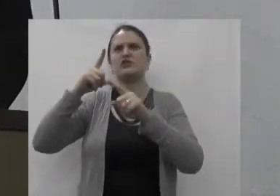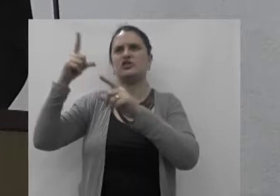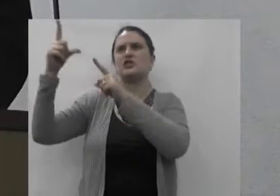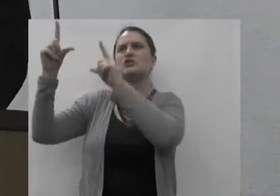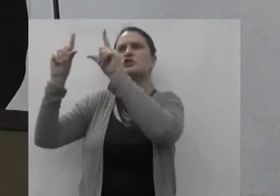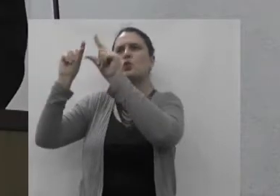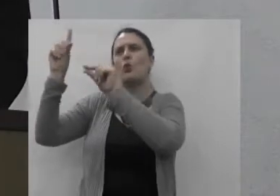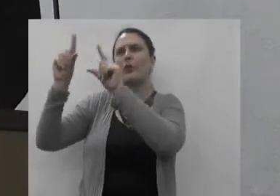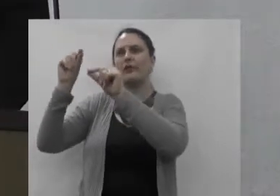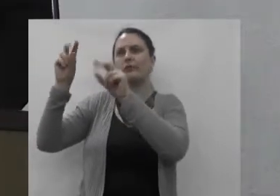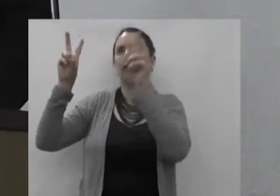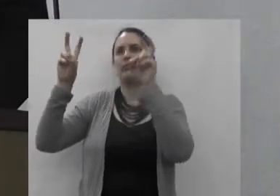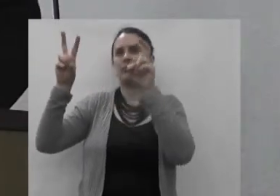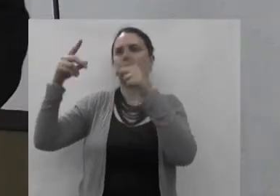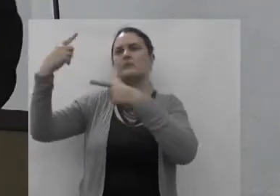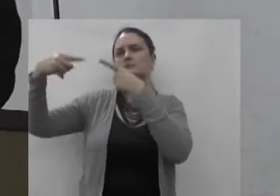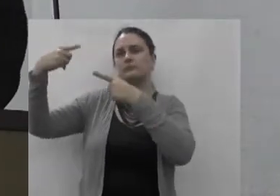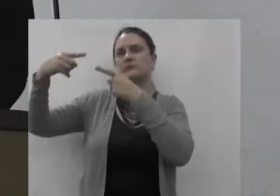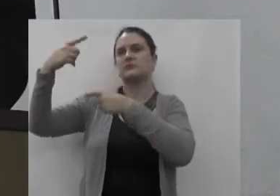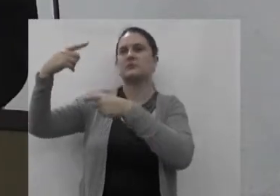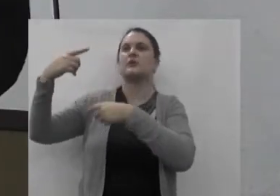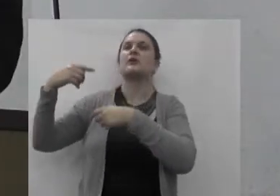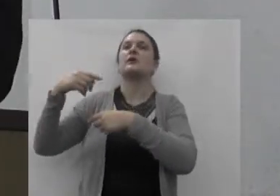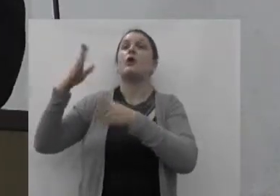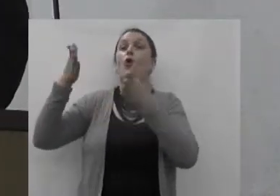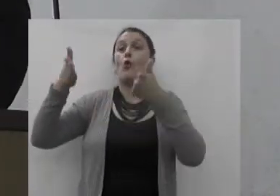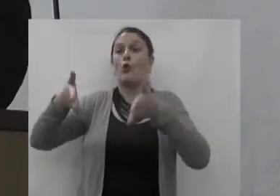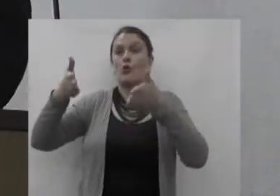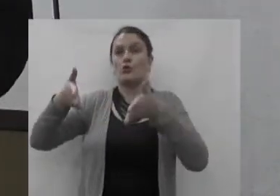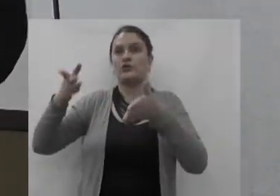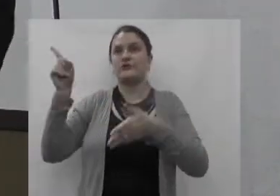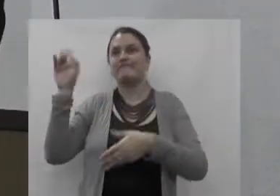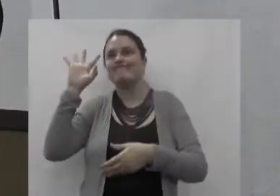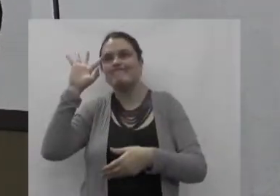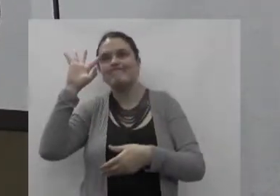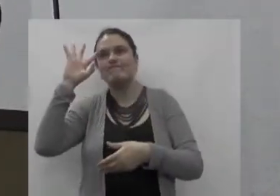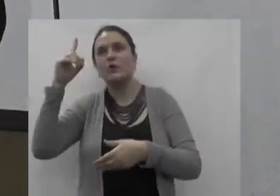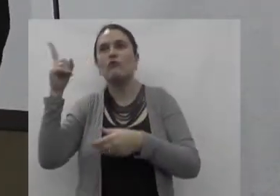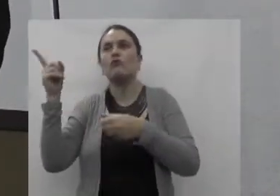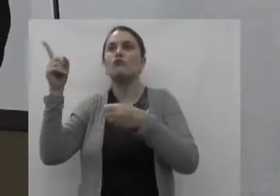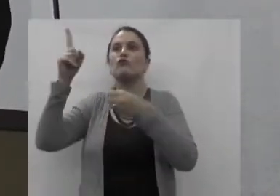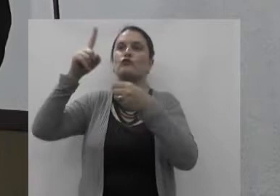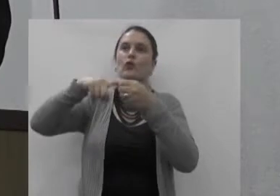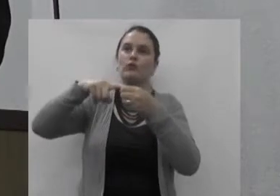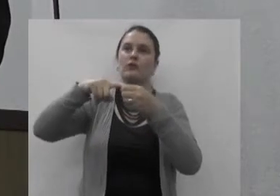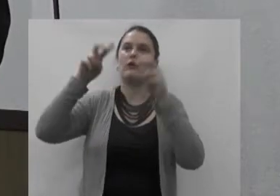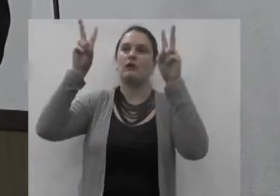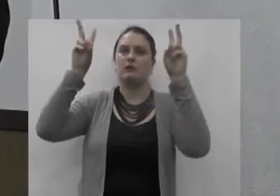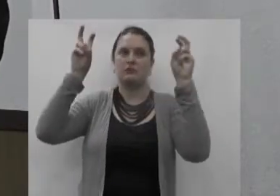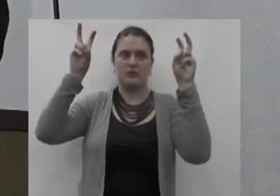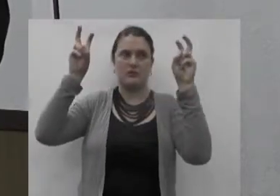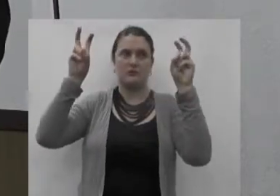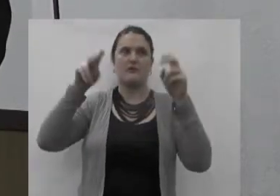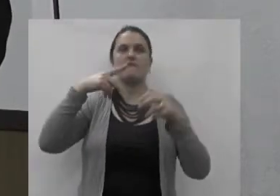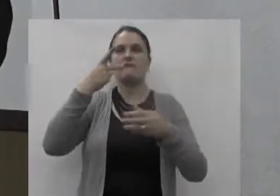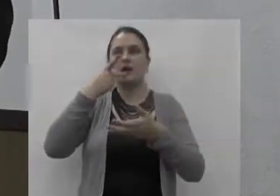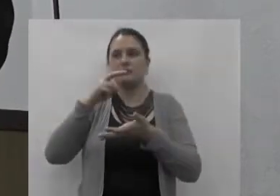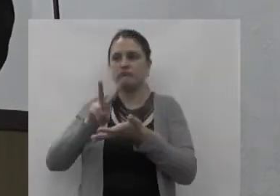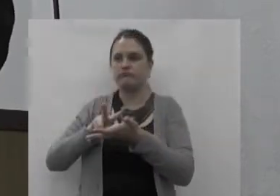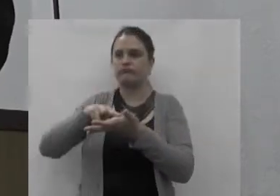elencado. E eu, na data de hoje, então, resolvi retornar para a